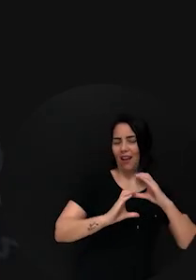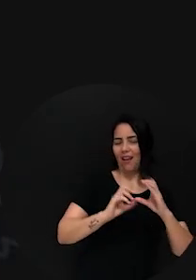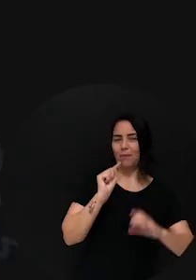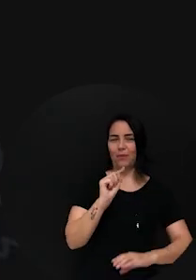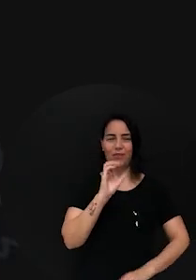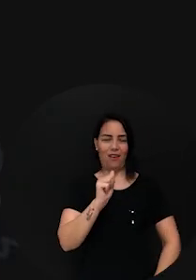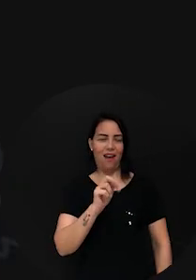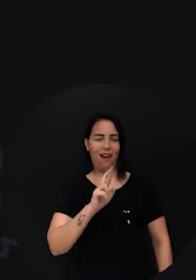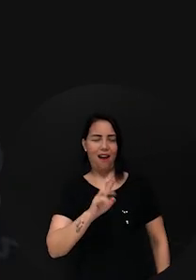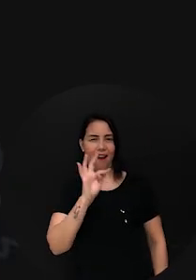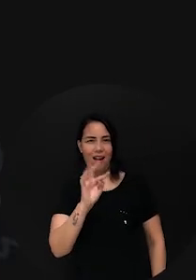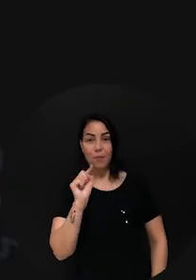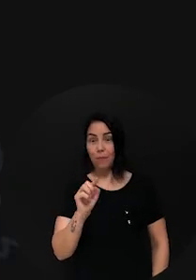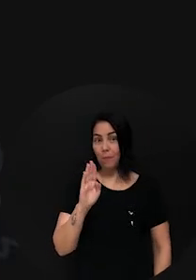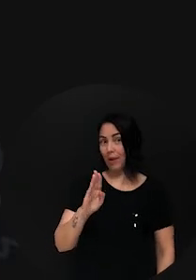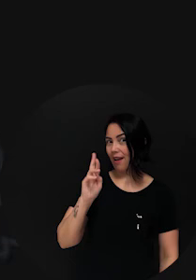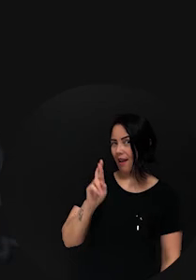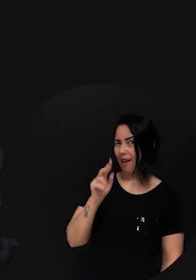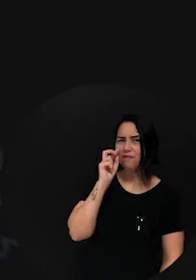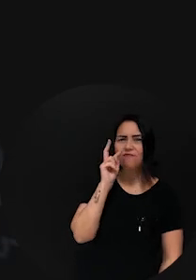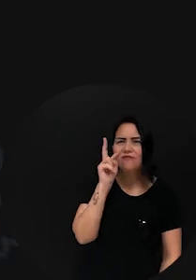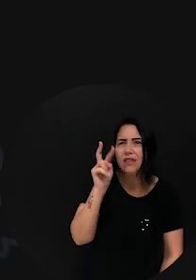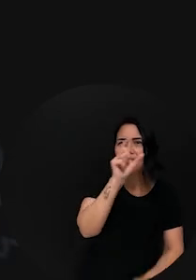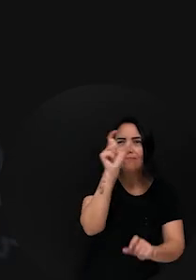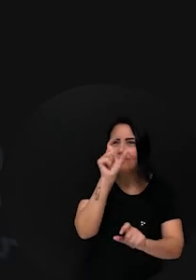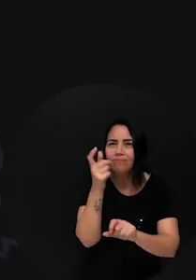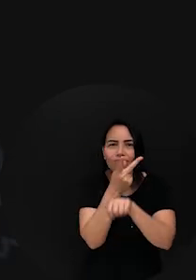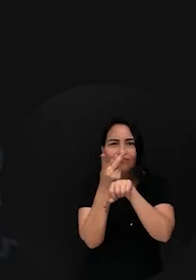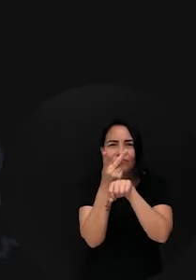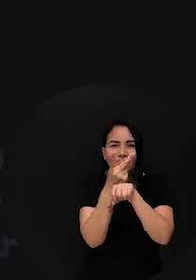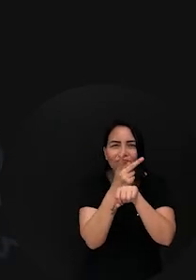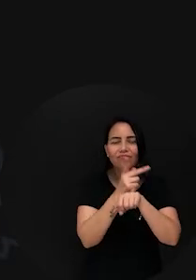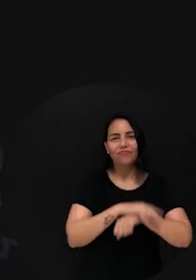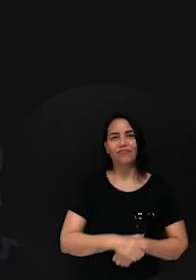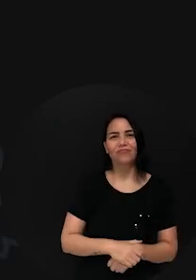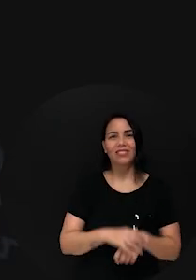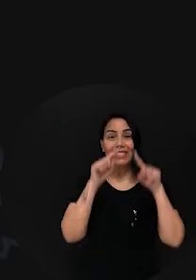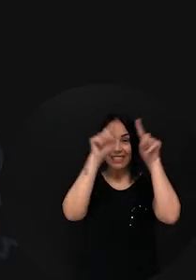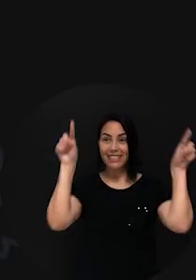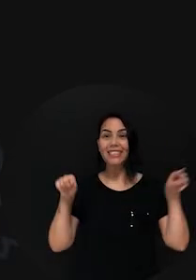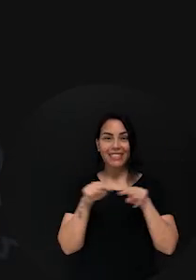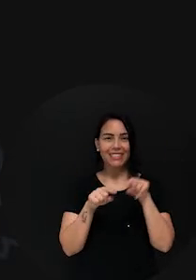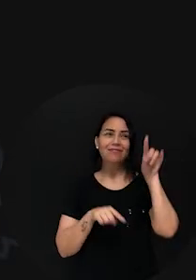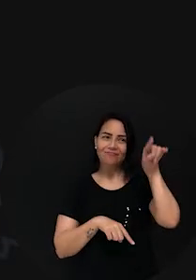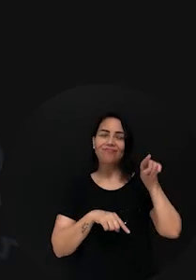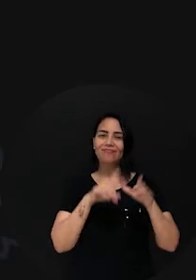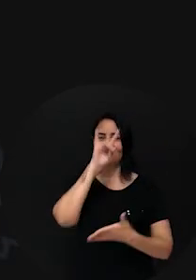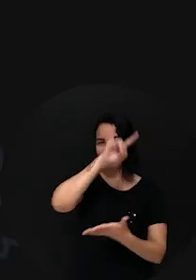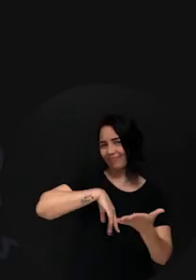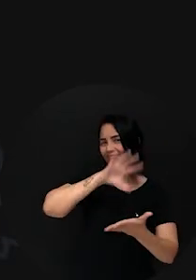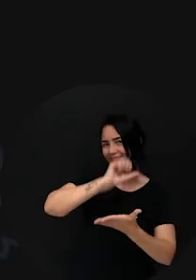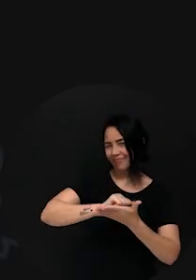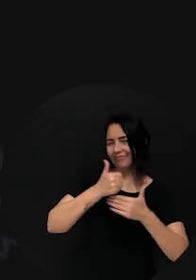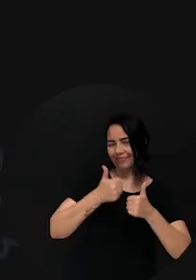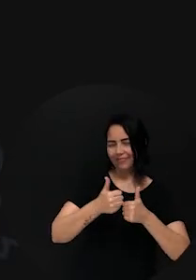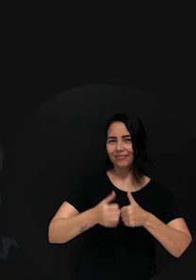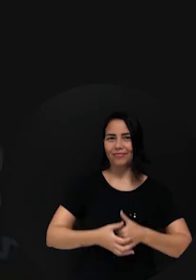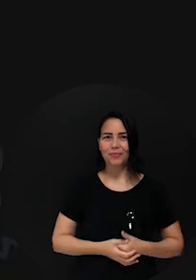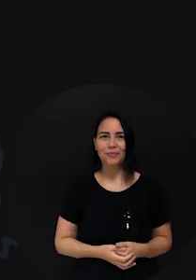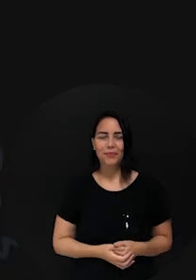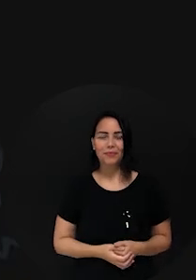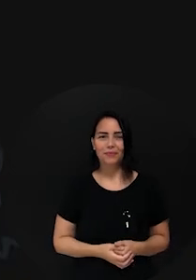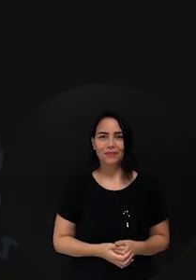www.scar.art.br. Procura a fotinho do MPT. Lá no cantinho esquerdo da tela vai estar a link para a ficha de